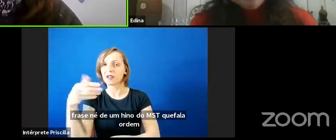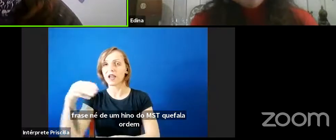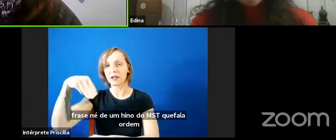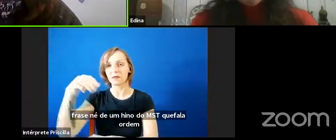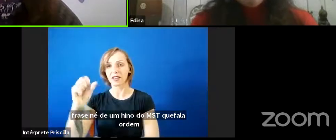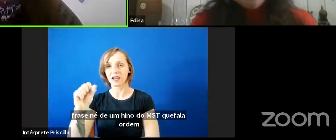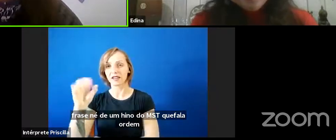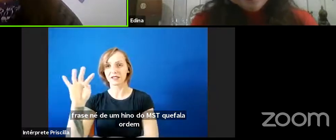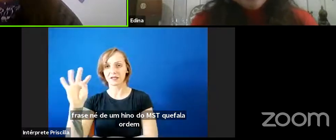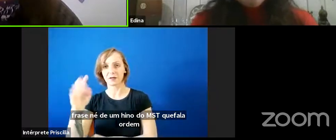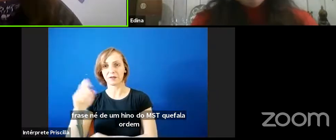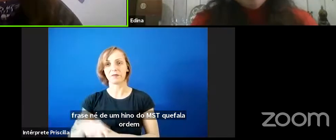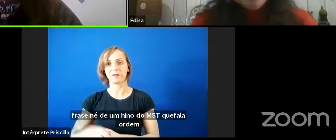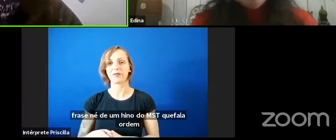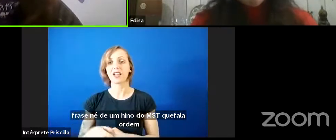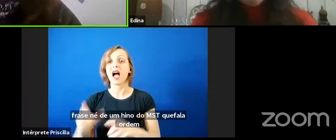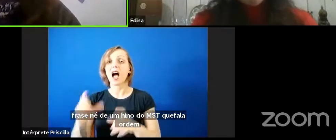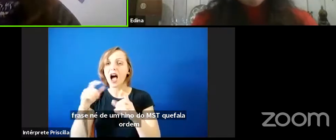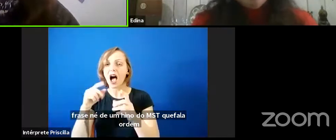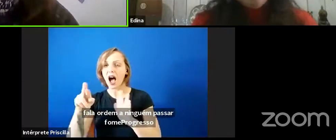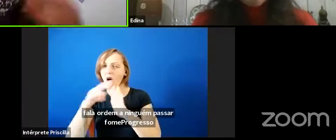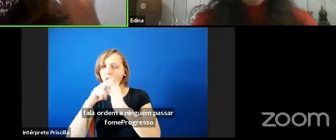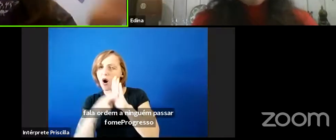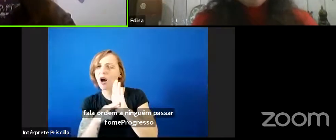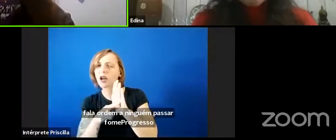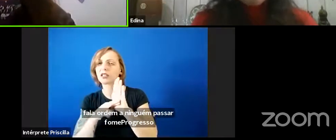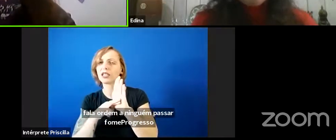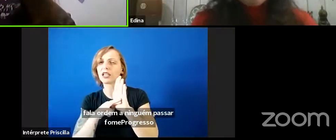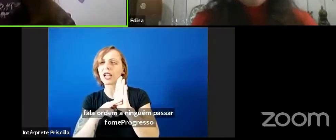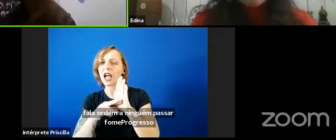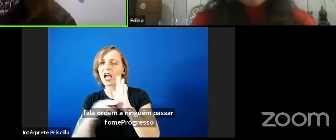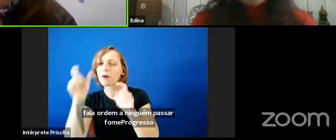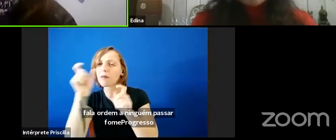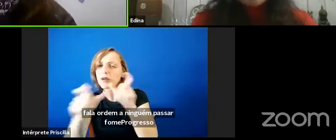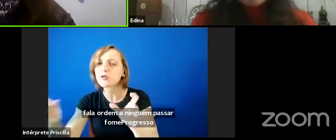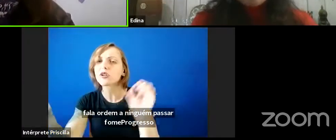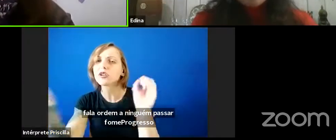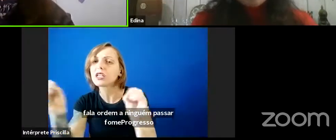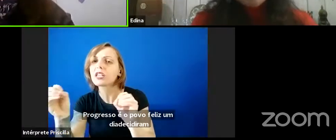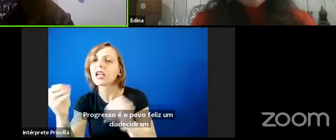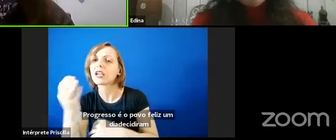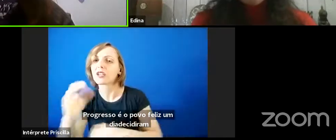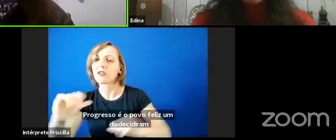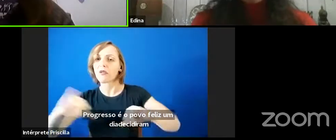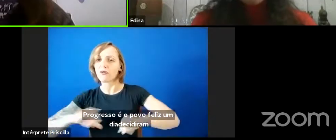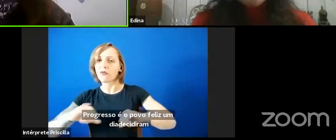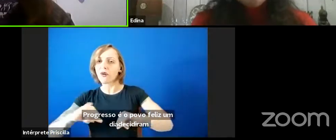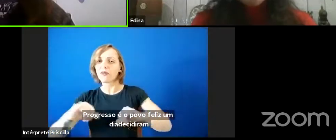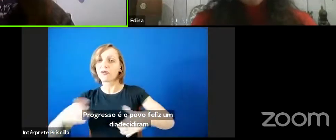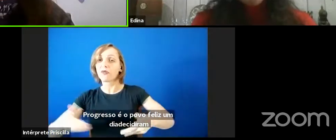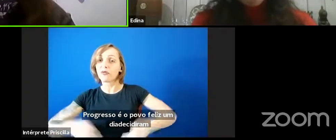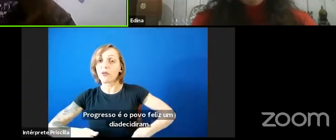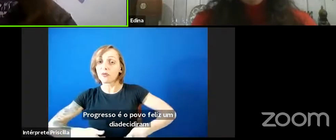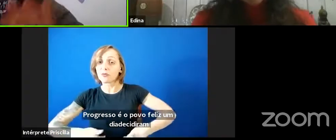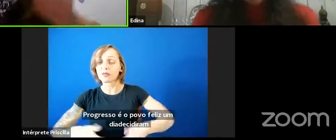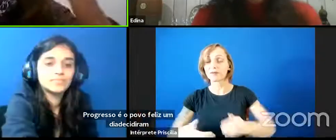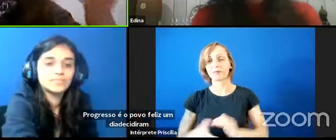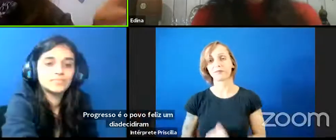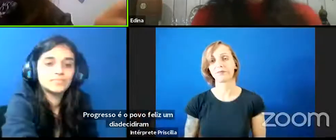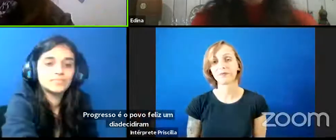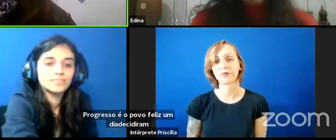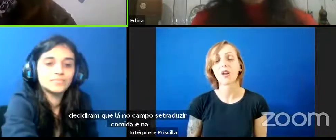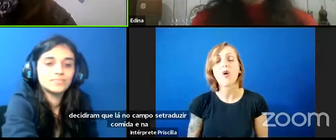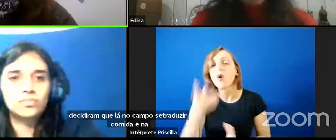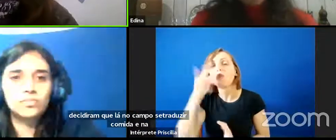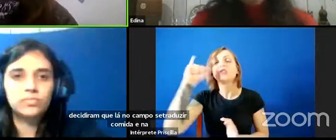é o povo feliz. Um dia decidiram que lá no campo se produzia comida e na cidade se trabalhava, né? E